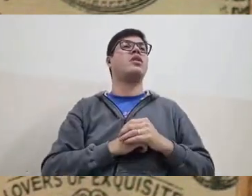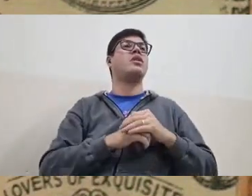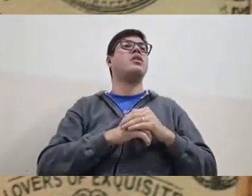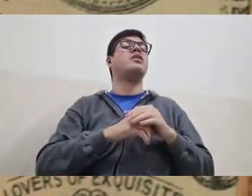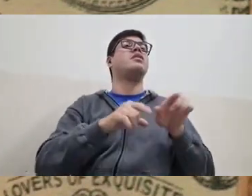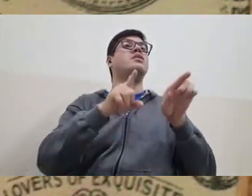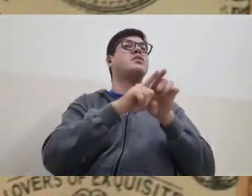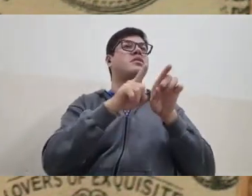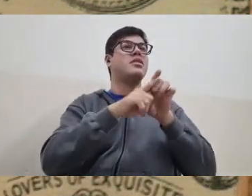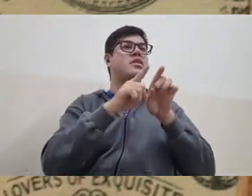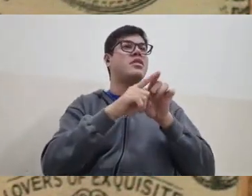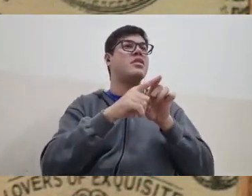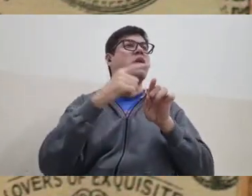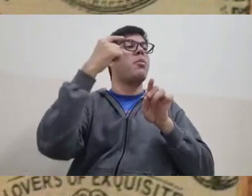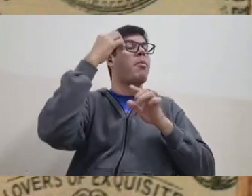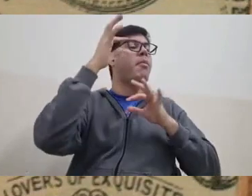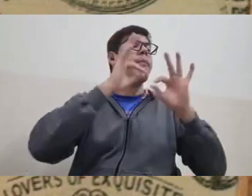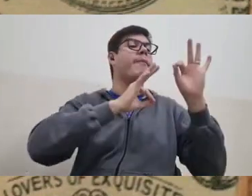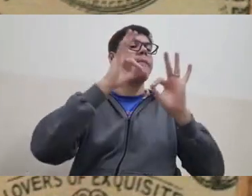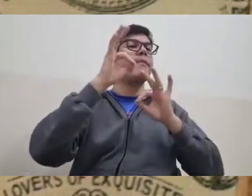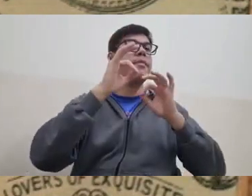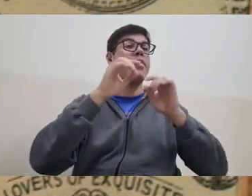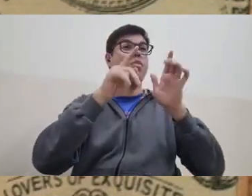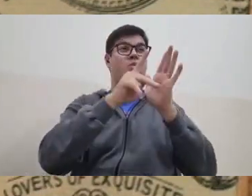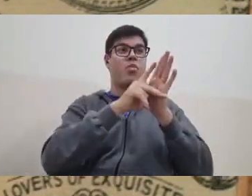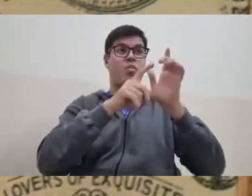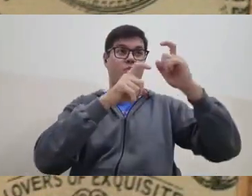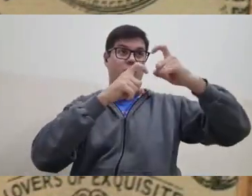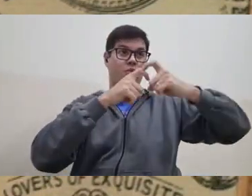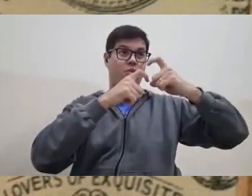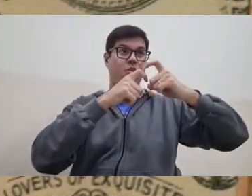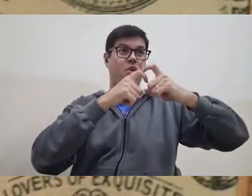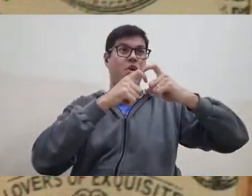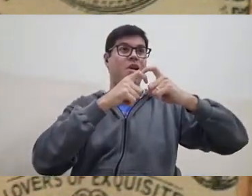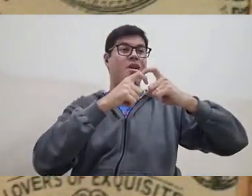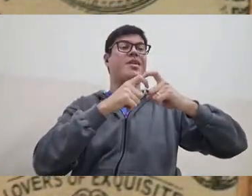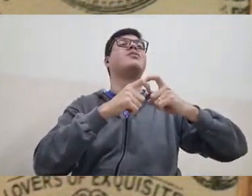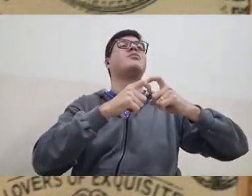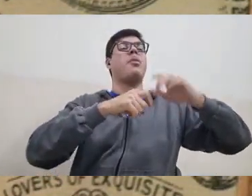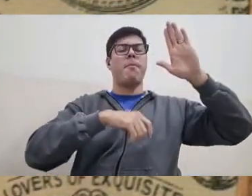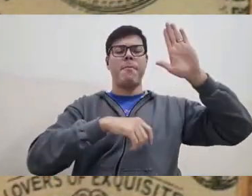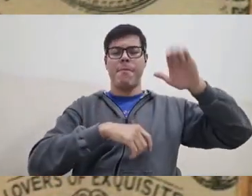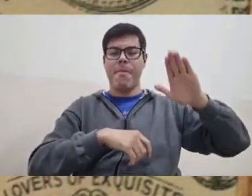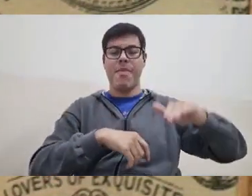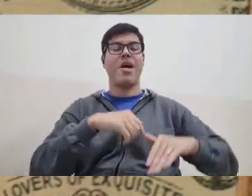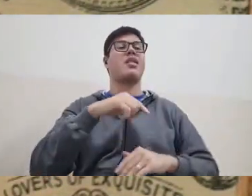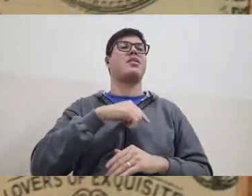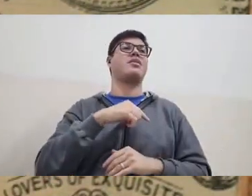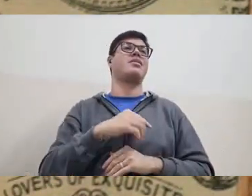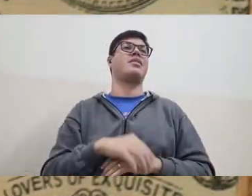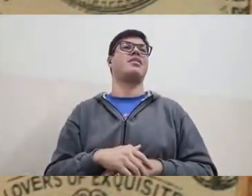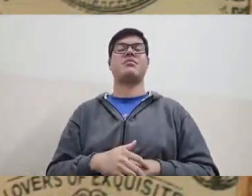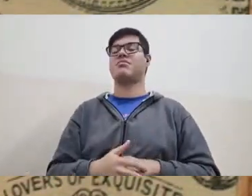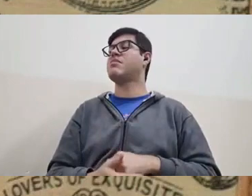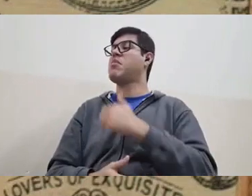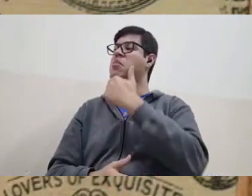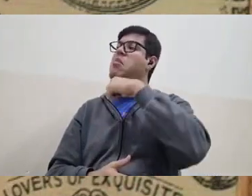o plano médico quem mais em conta que nós temos um plano médico muito em conta